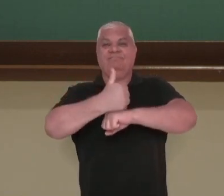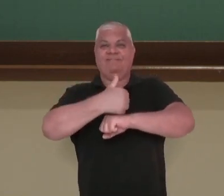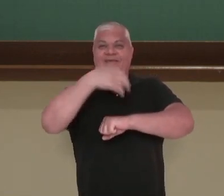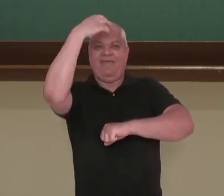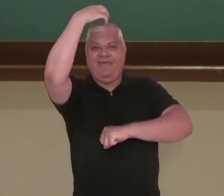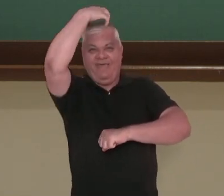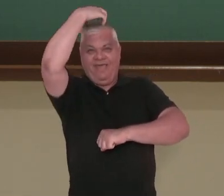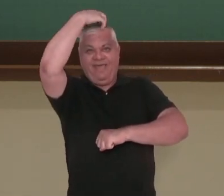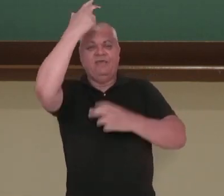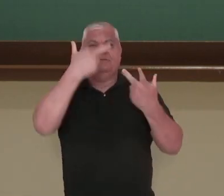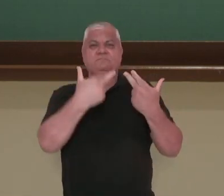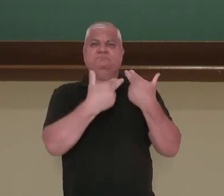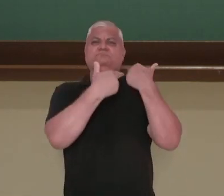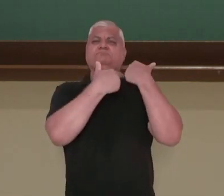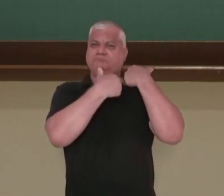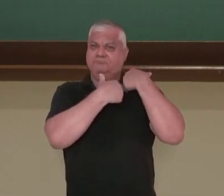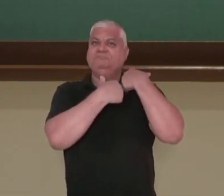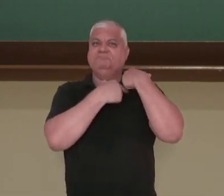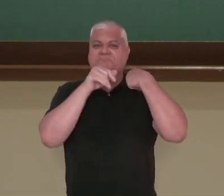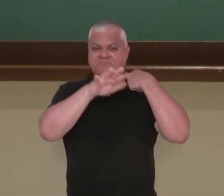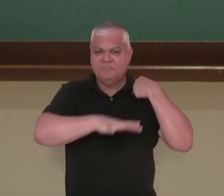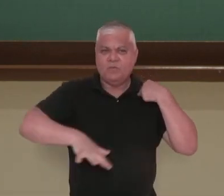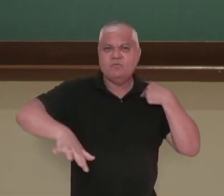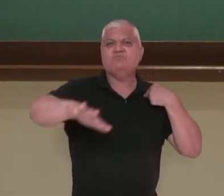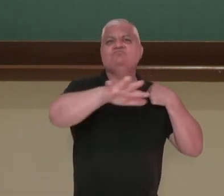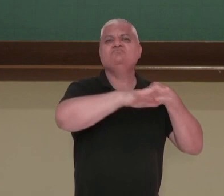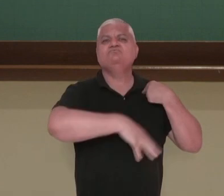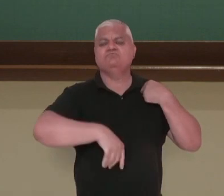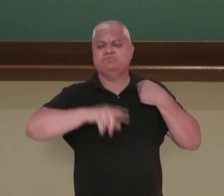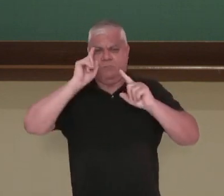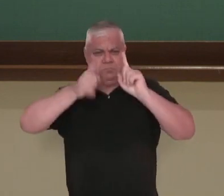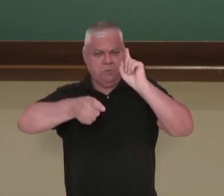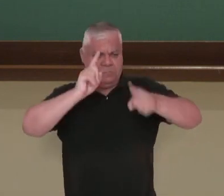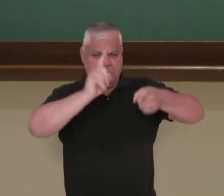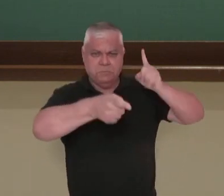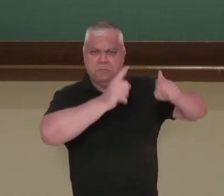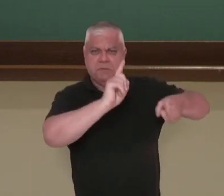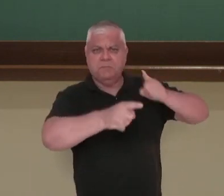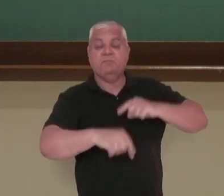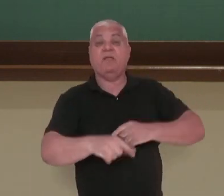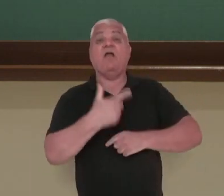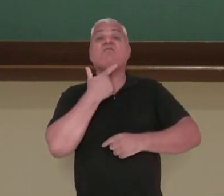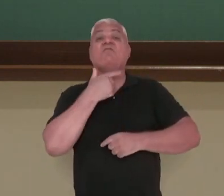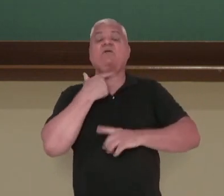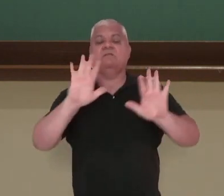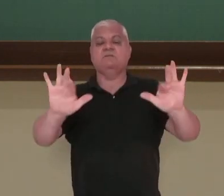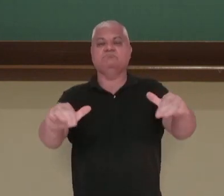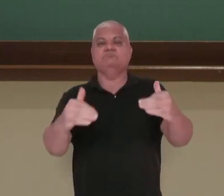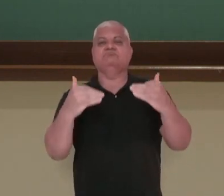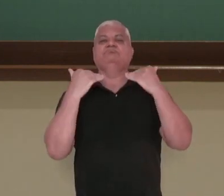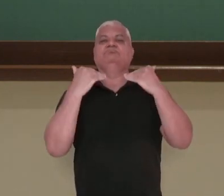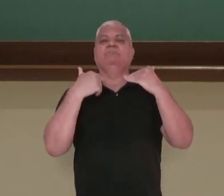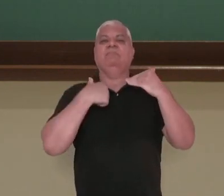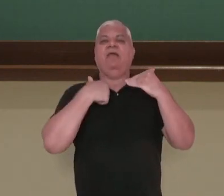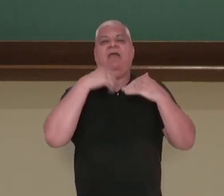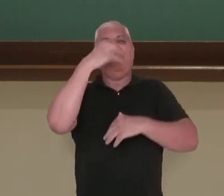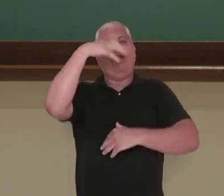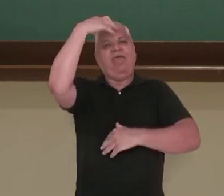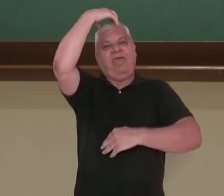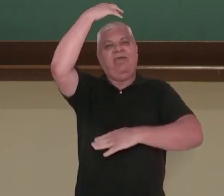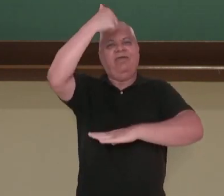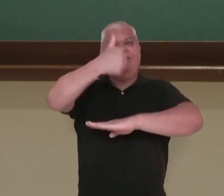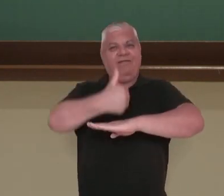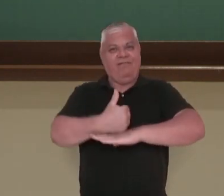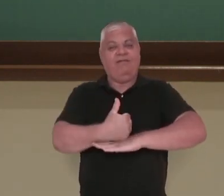aquele cara responsável por dar as regras para a sociedade. A vontade dele tinha que ser ouvida. A regra, a lei, era um exercício